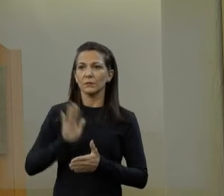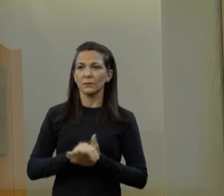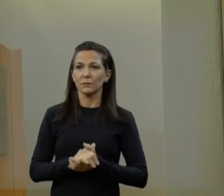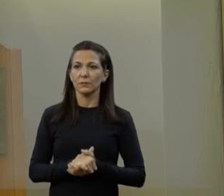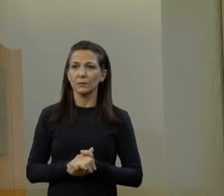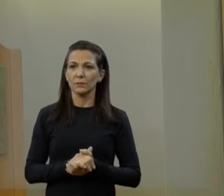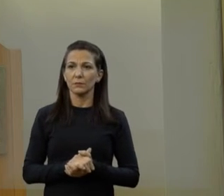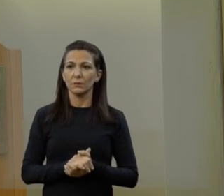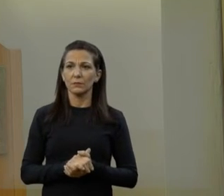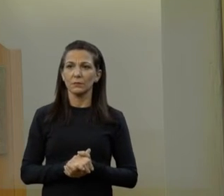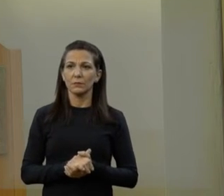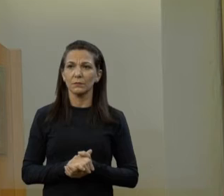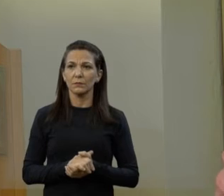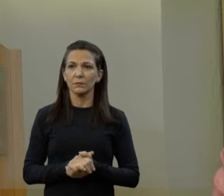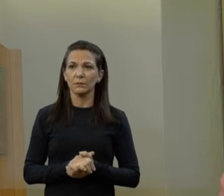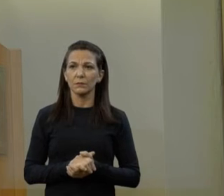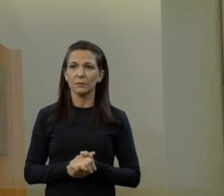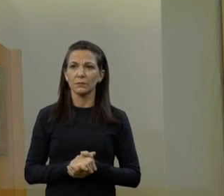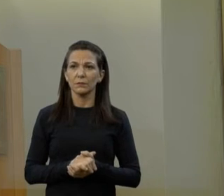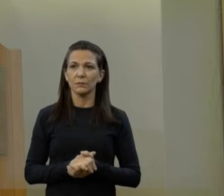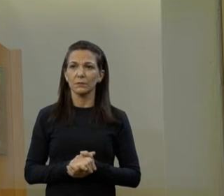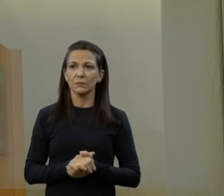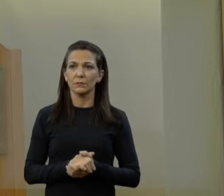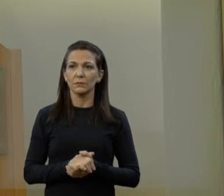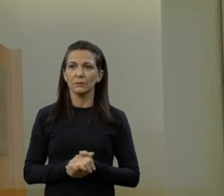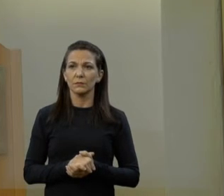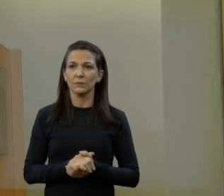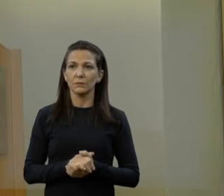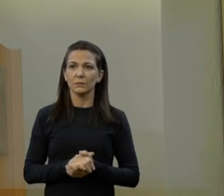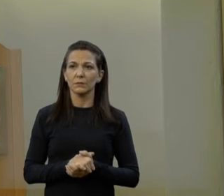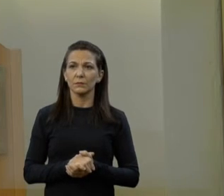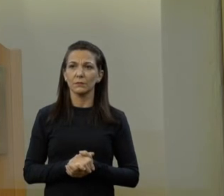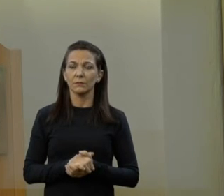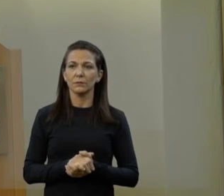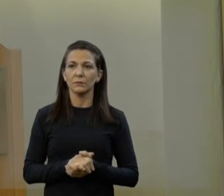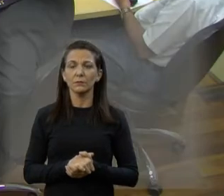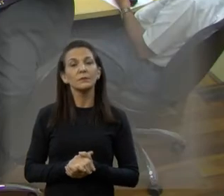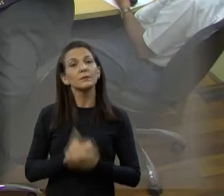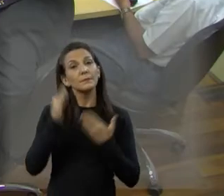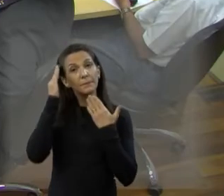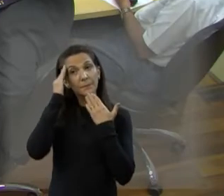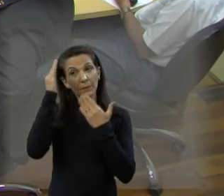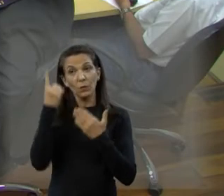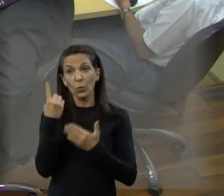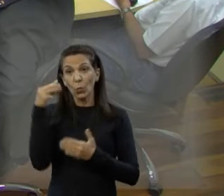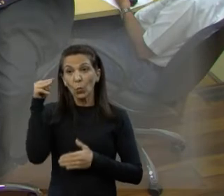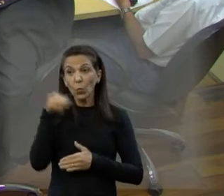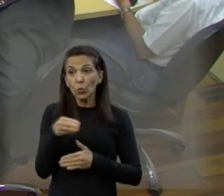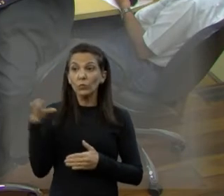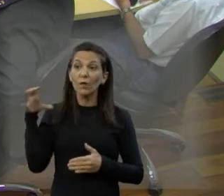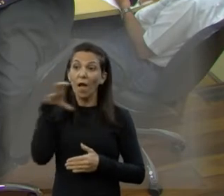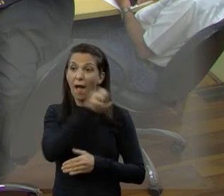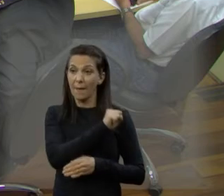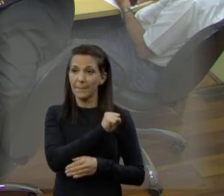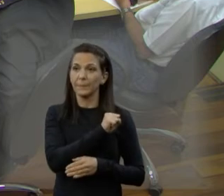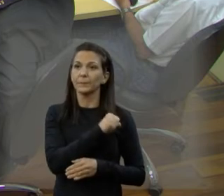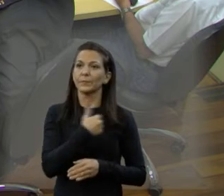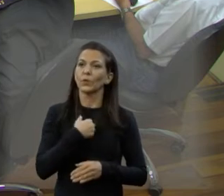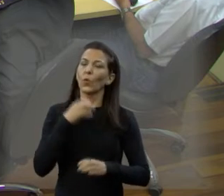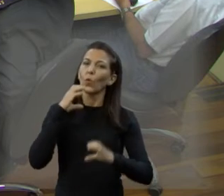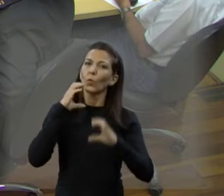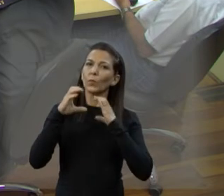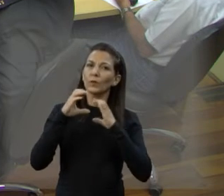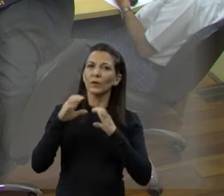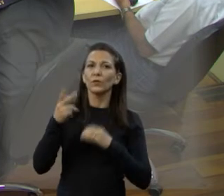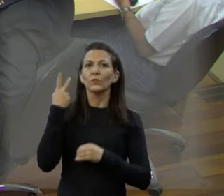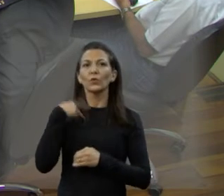não imagina só para você já é obrigado a vereadora tem um minuto rapidinho tinha comunicado